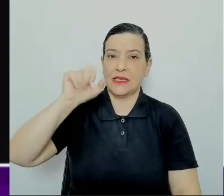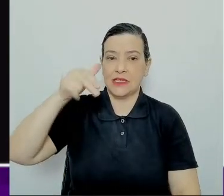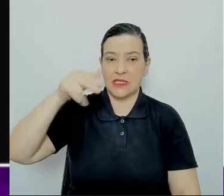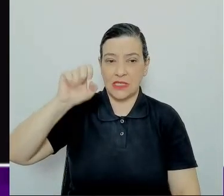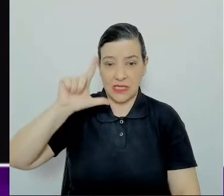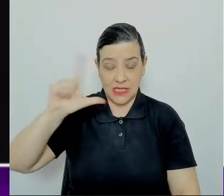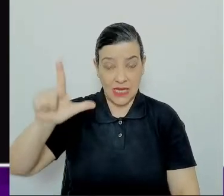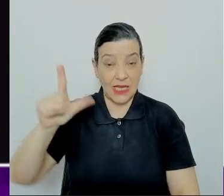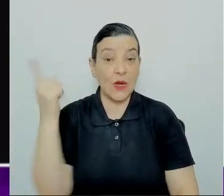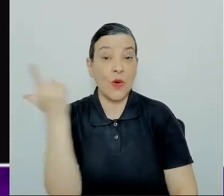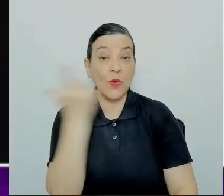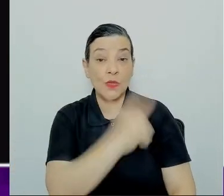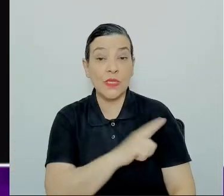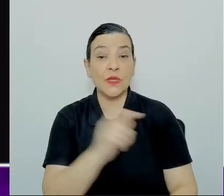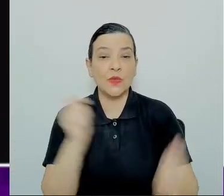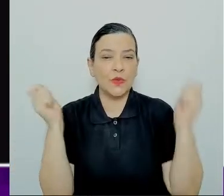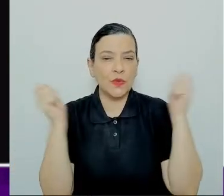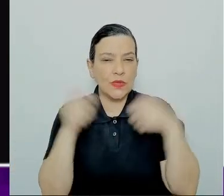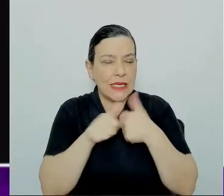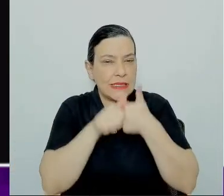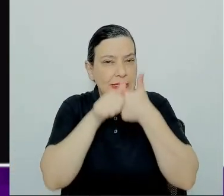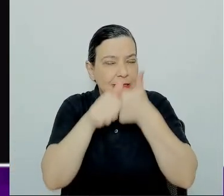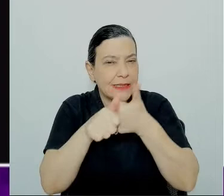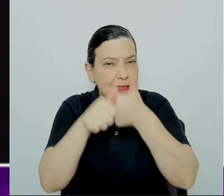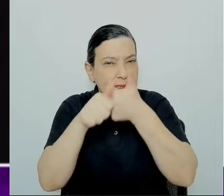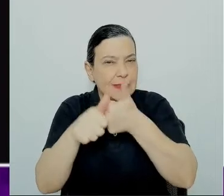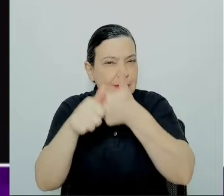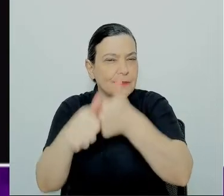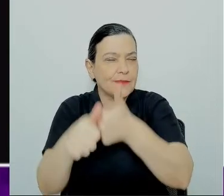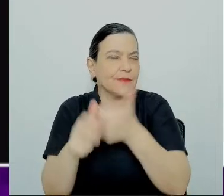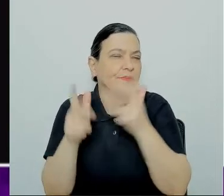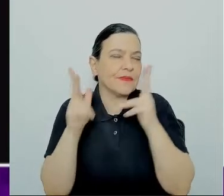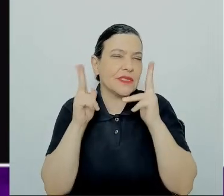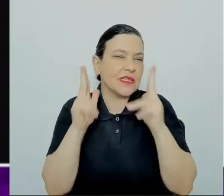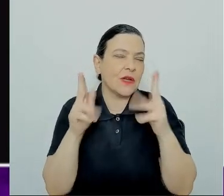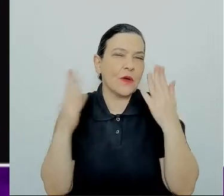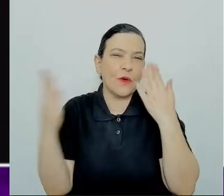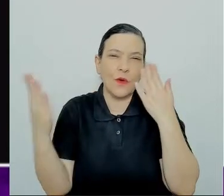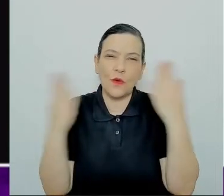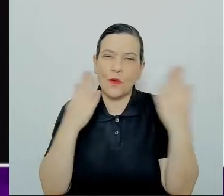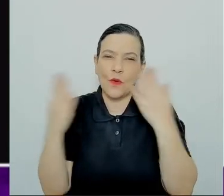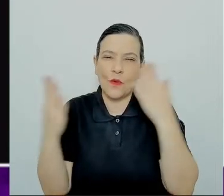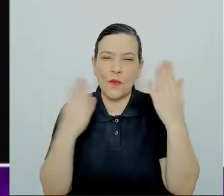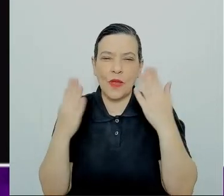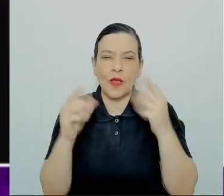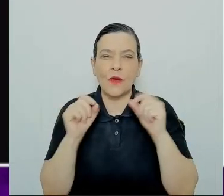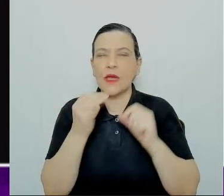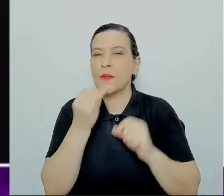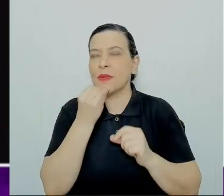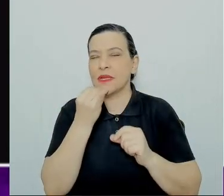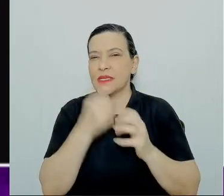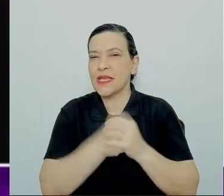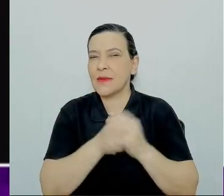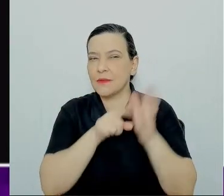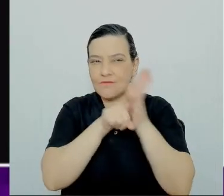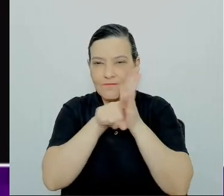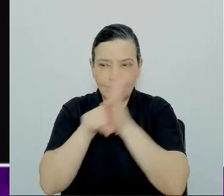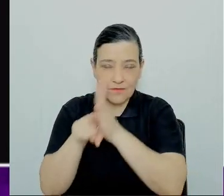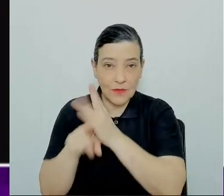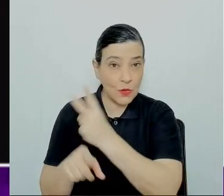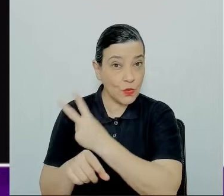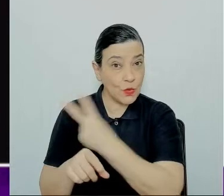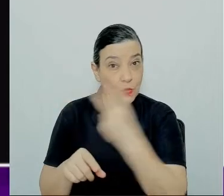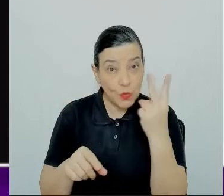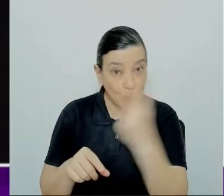eu consigo fazer uma monitoração, ele é um que a gente chama de CIEM SOAR, ele faz os dois lados,